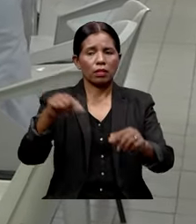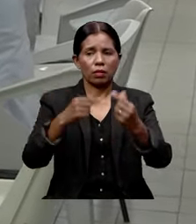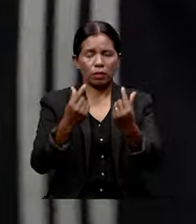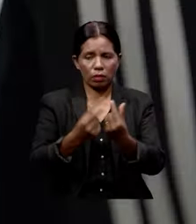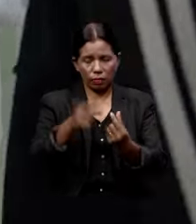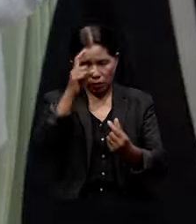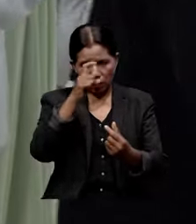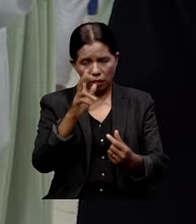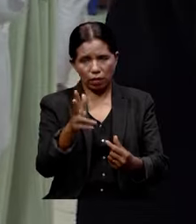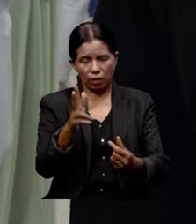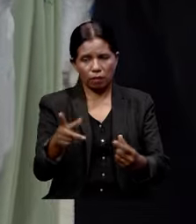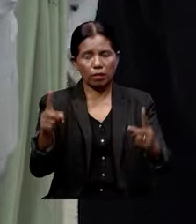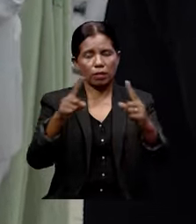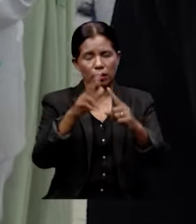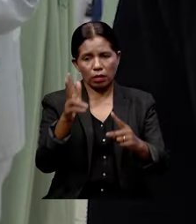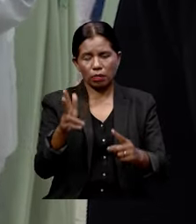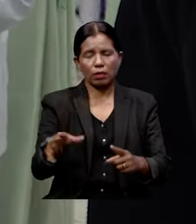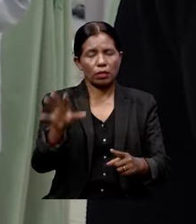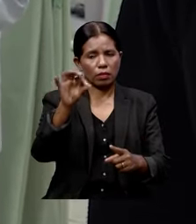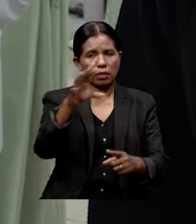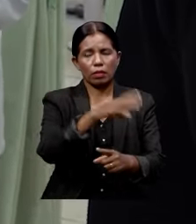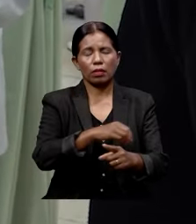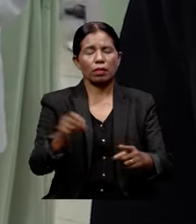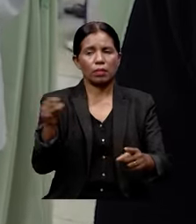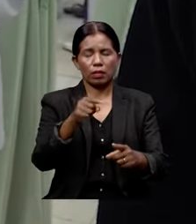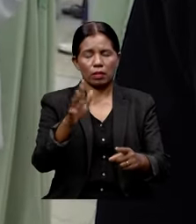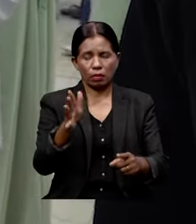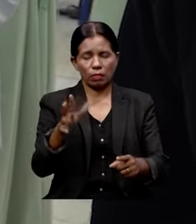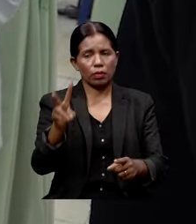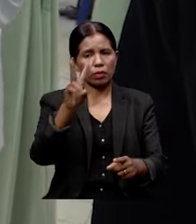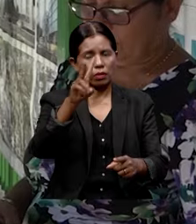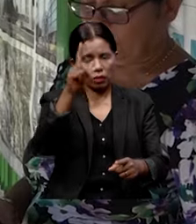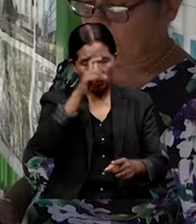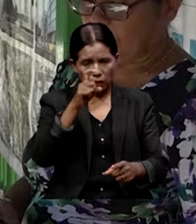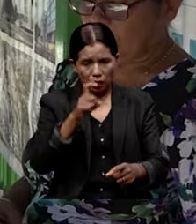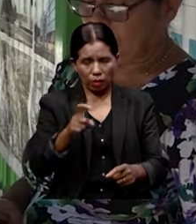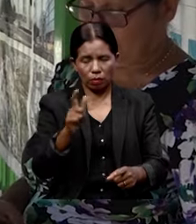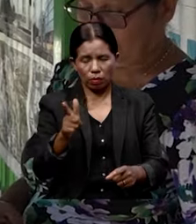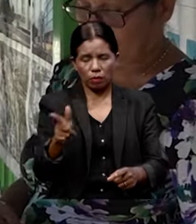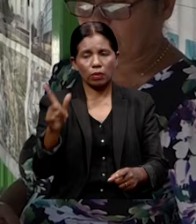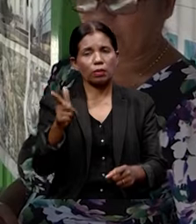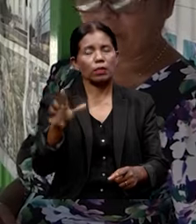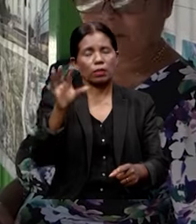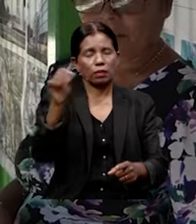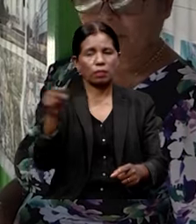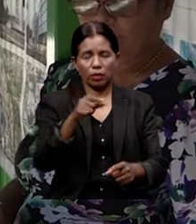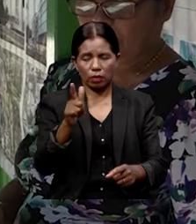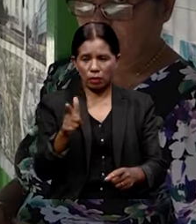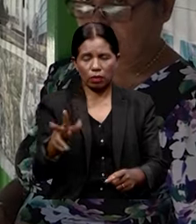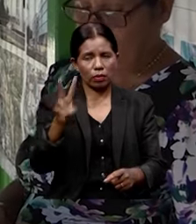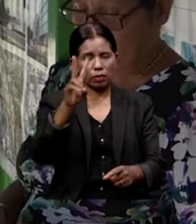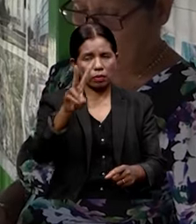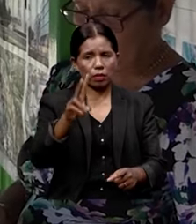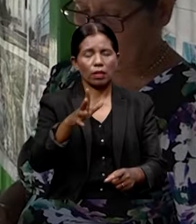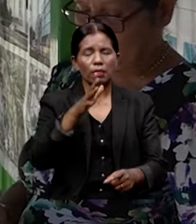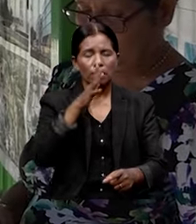idare to lulu to tolu resensia ho metade porcento limanu resin rua idade ro nulu to ro nulu resensia ho porcento tolu resin rua no inang ne